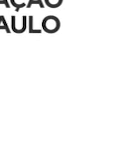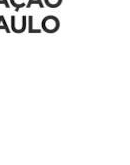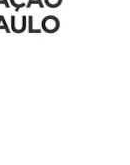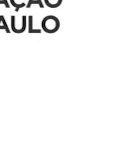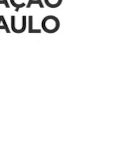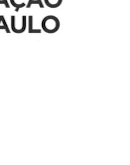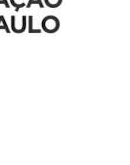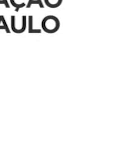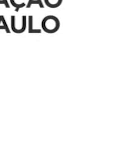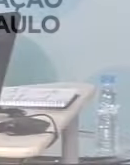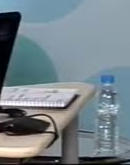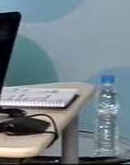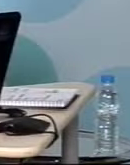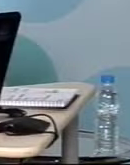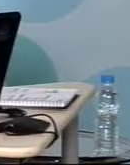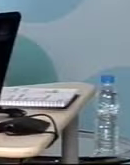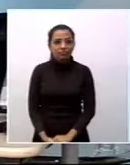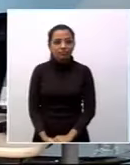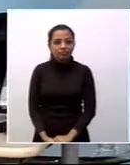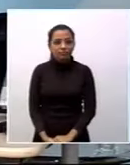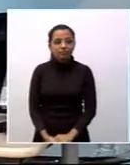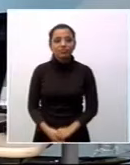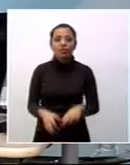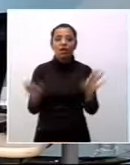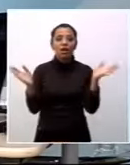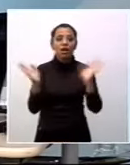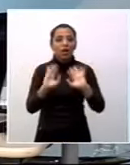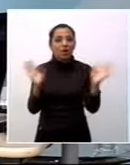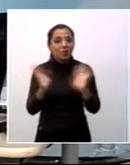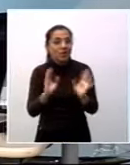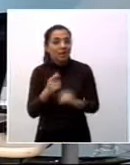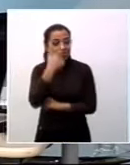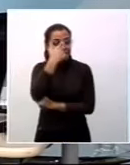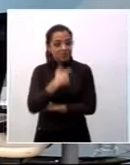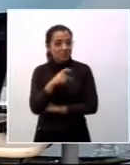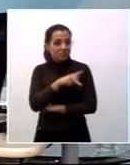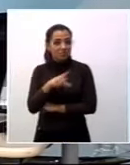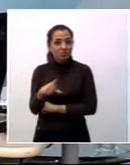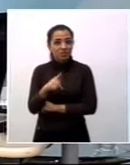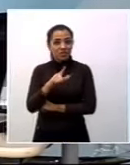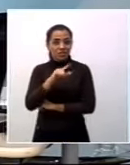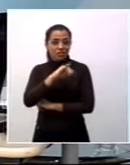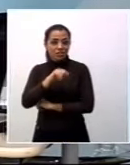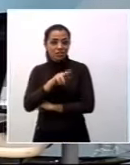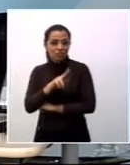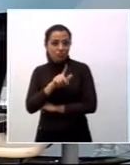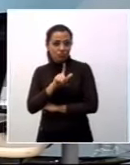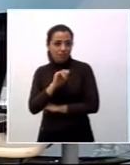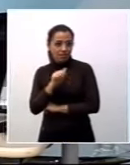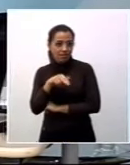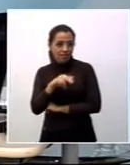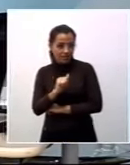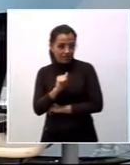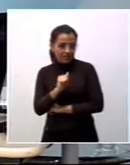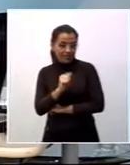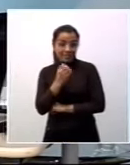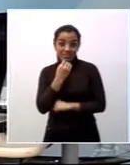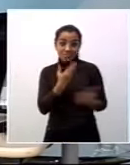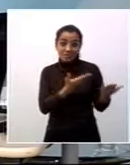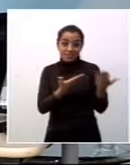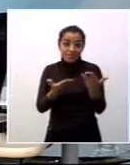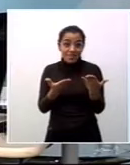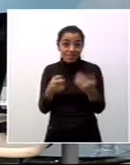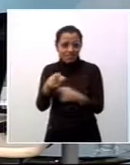aí o olá eu sou a professora juliana sejam bem-vindos alunos do